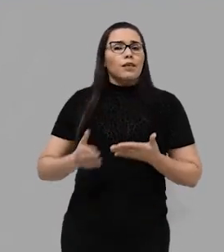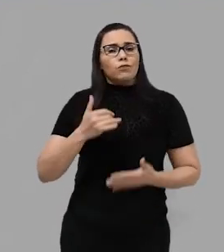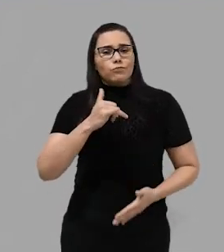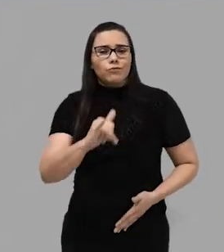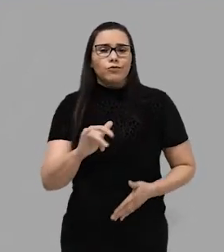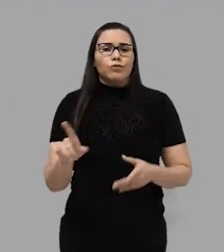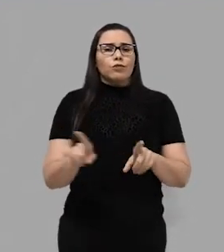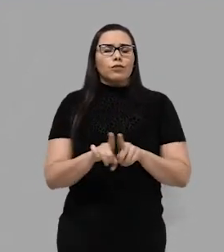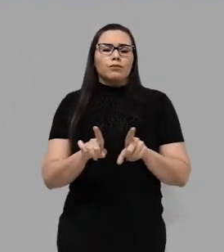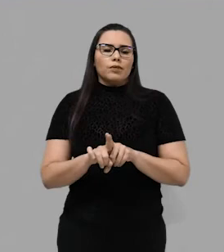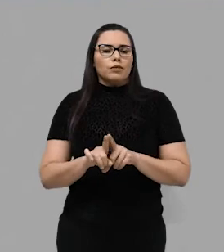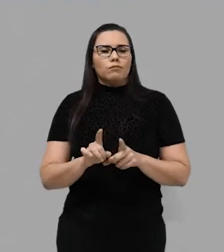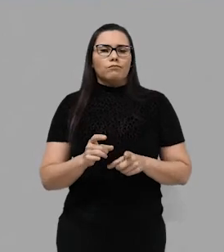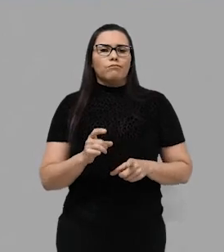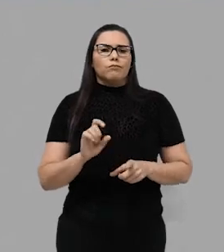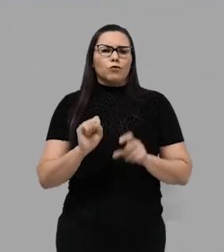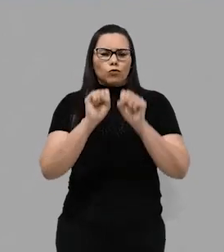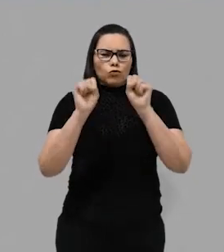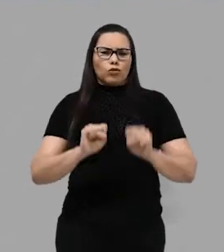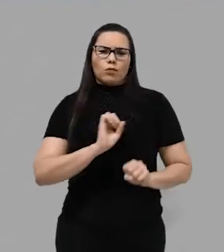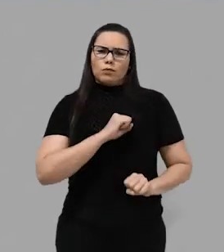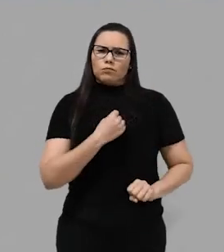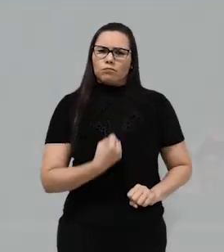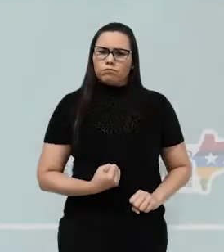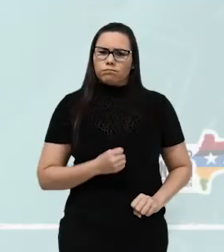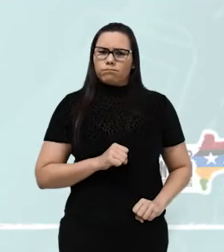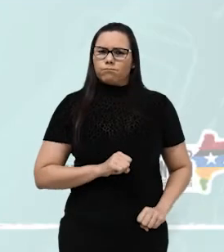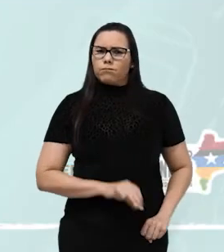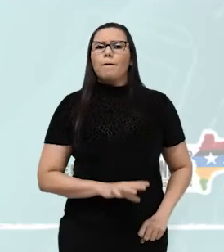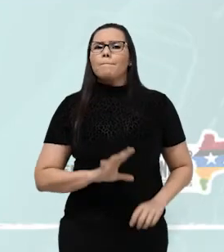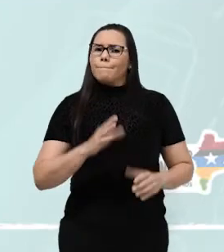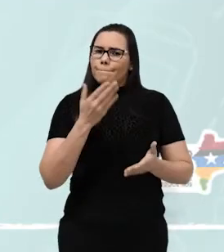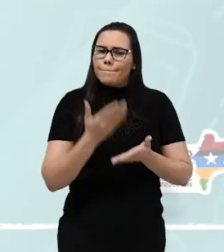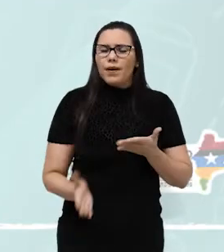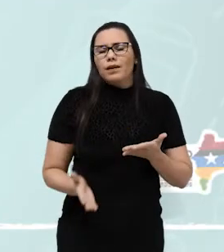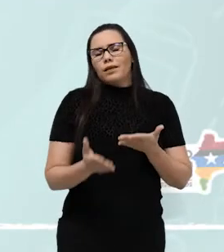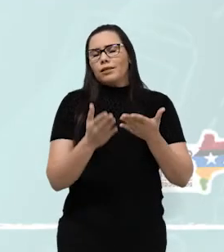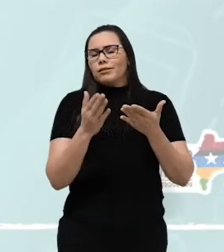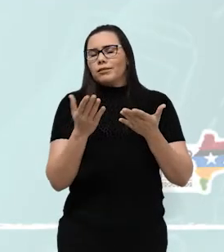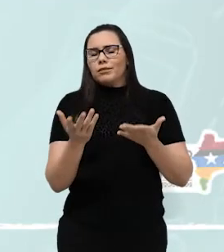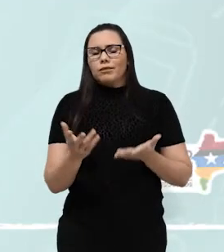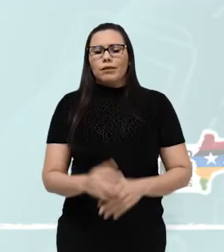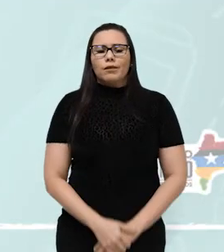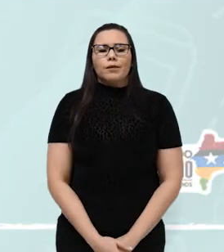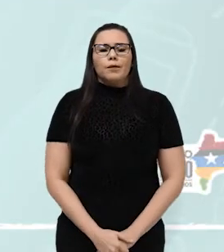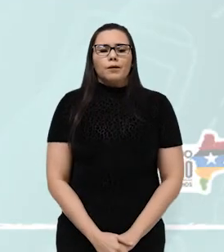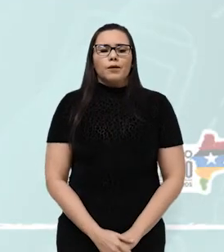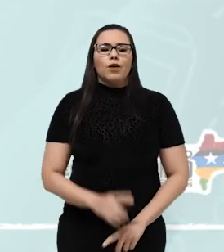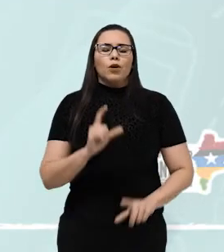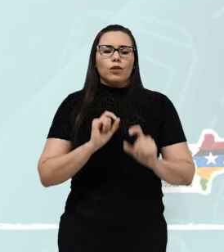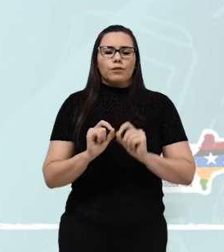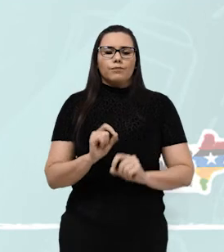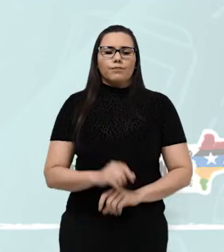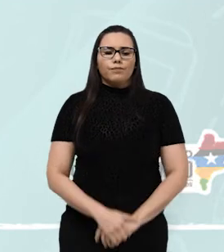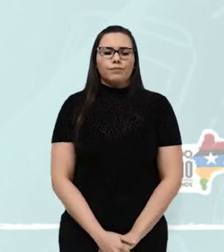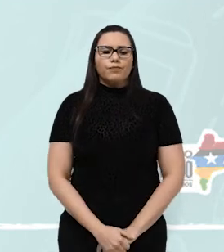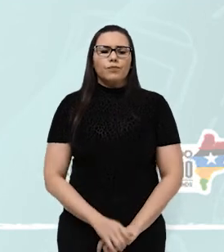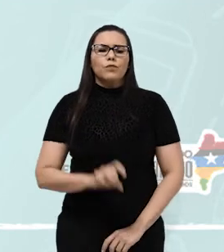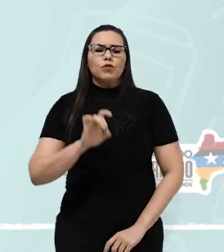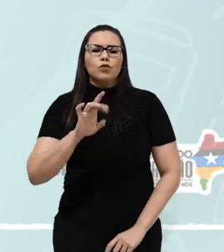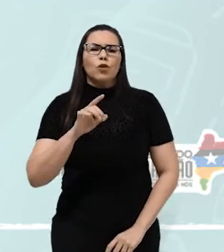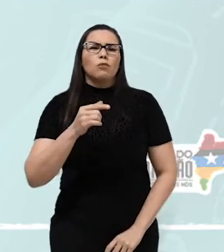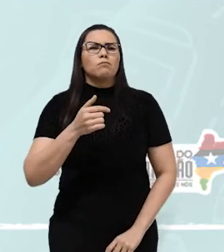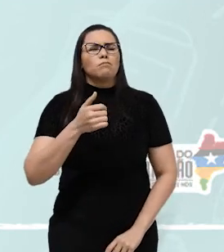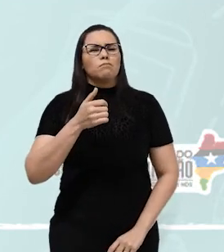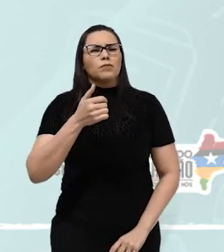quê? Apenas 10% desses 20 mil quilocalorias foi passada para o próximo nível trófico. Por quê?